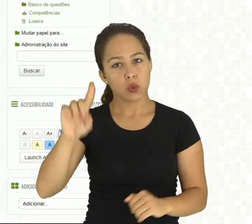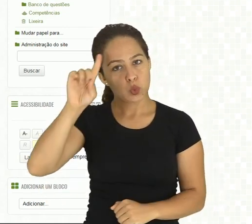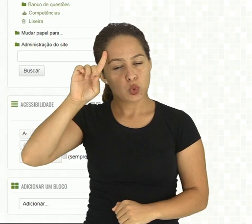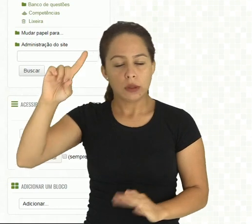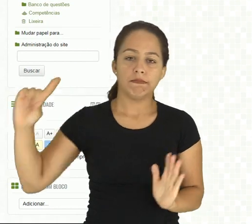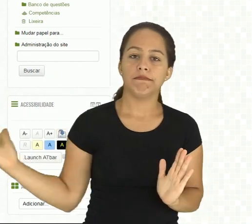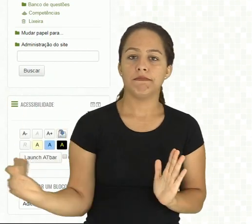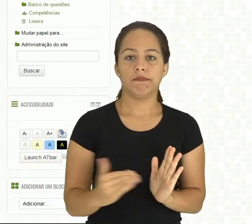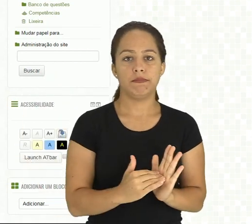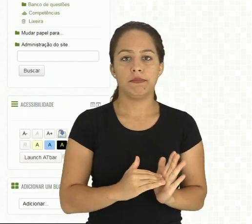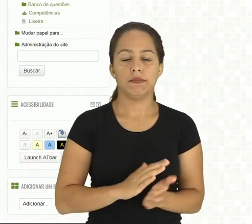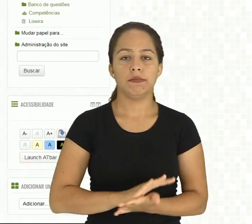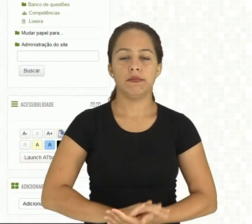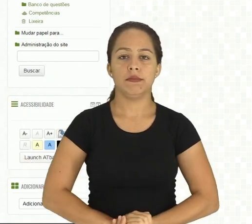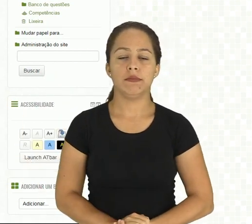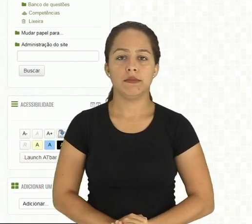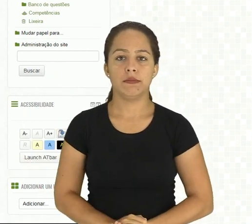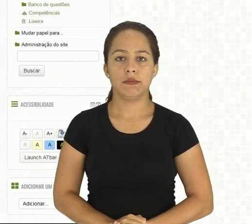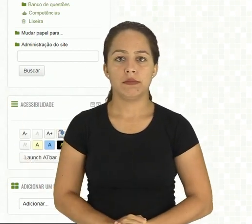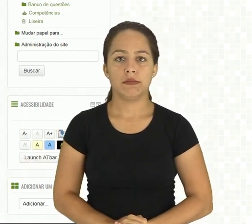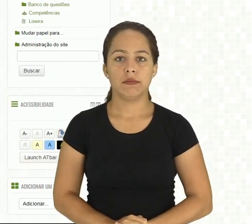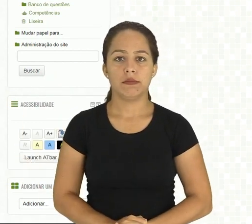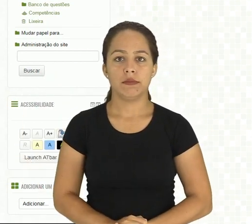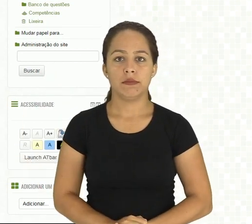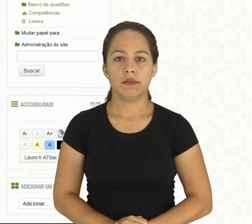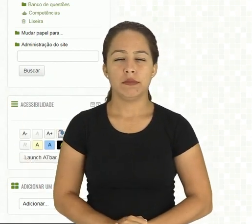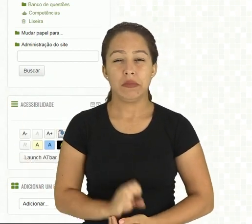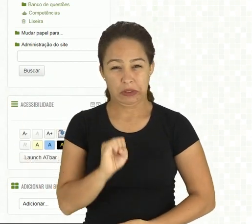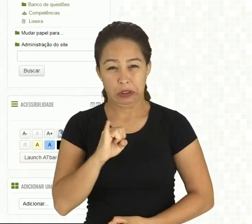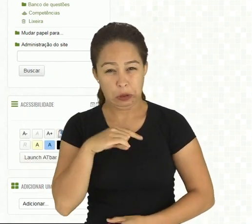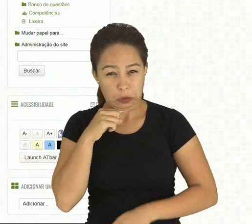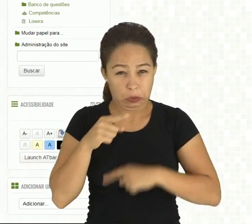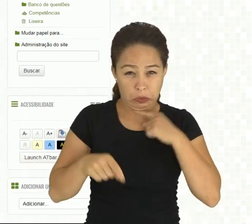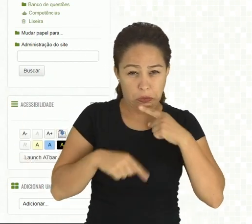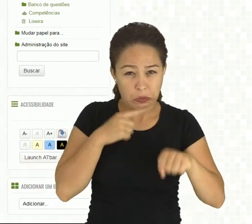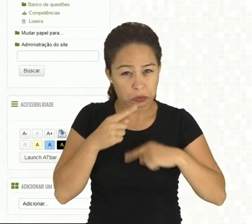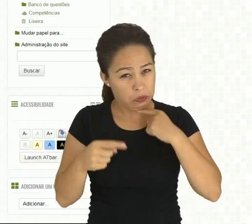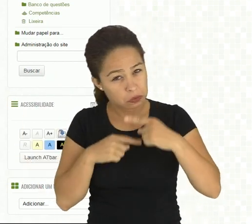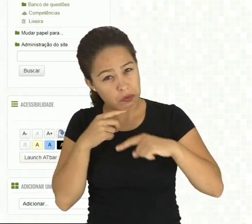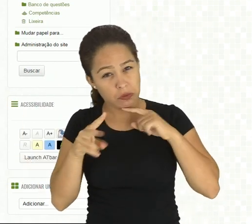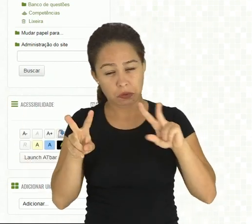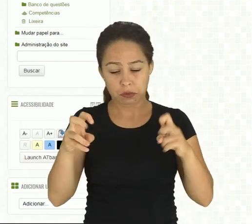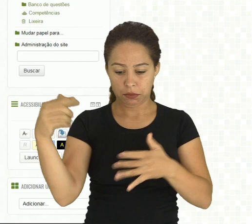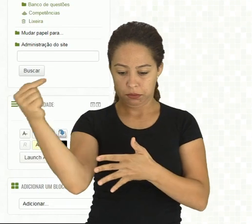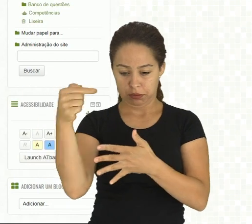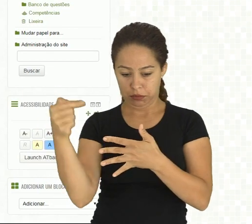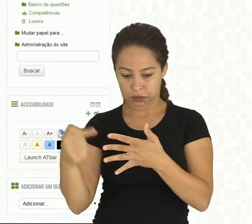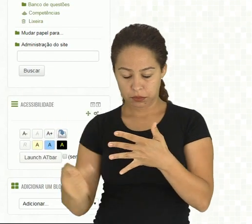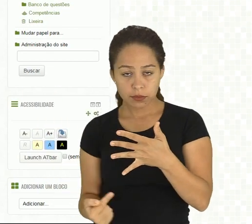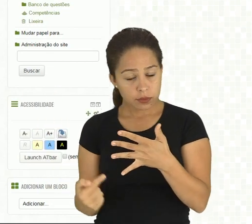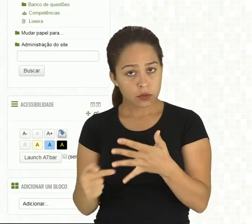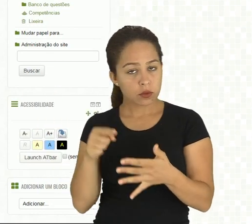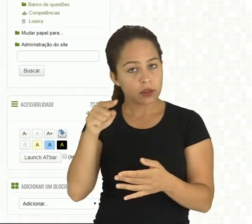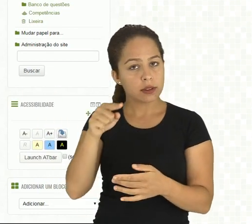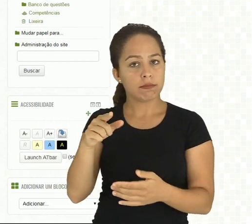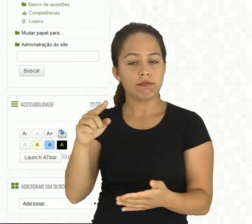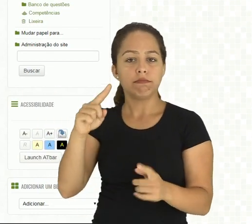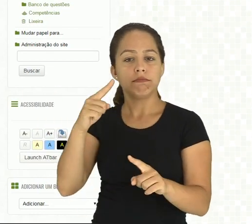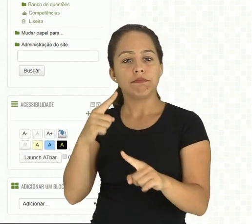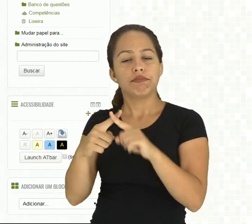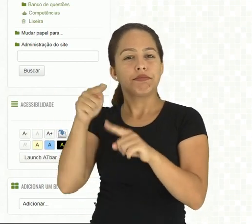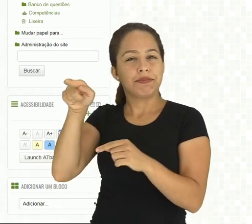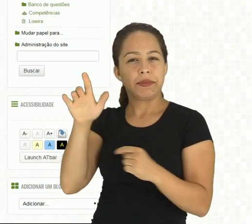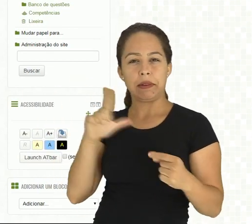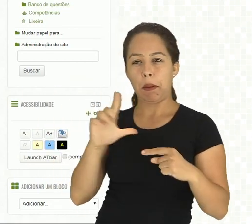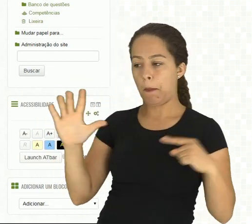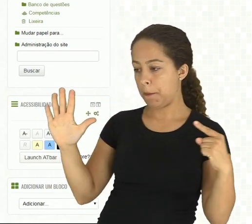de entrega é claro que se você tiver dúvidas sobre cada um desses é dessas opções você clica aqui nessa